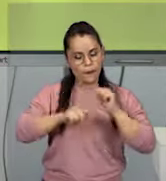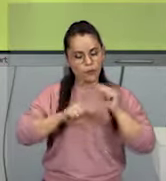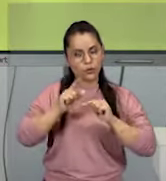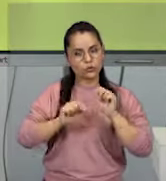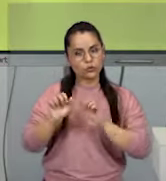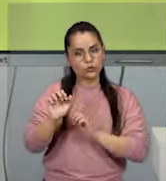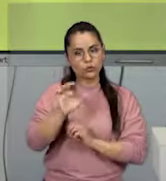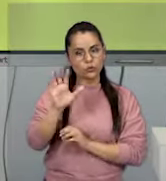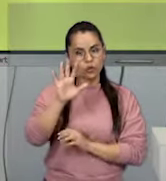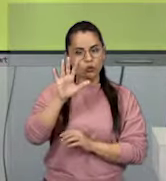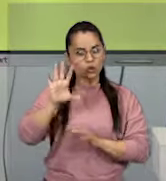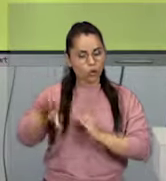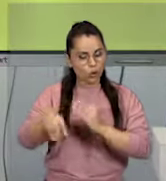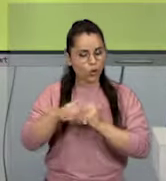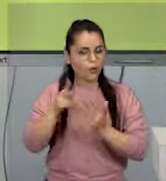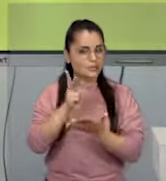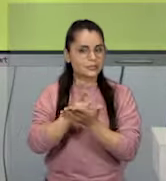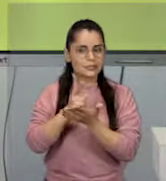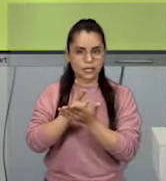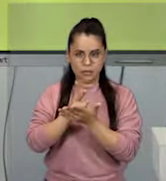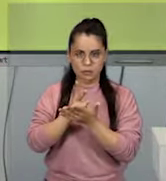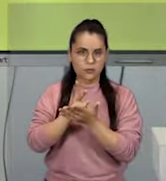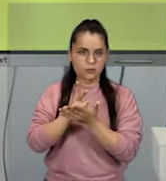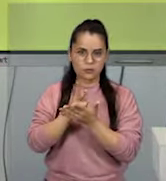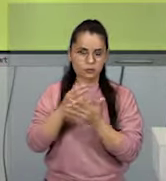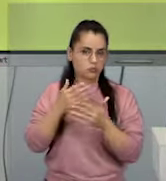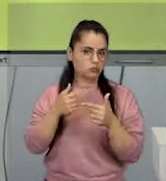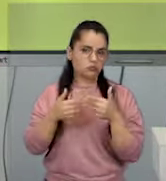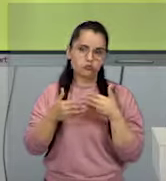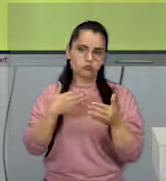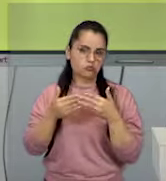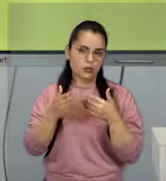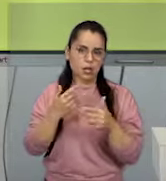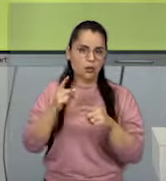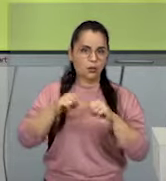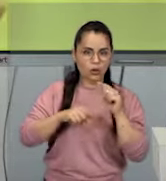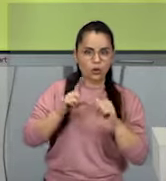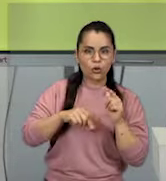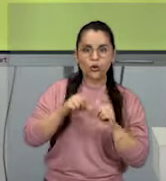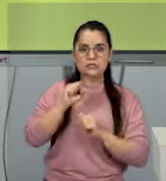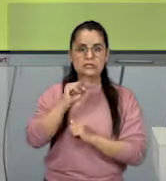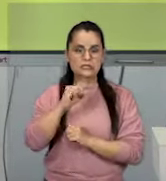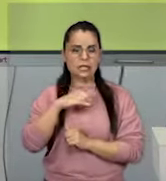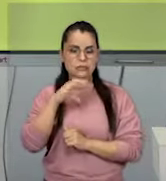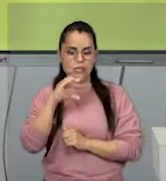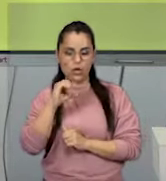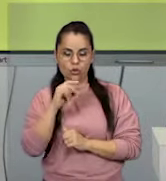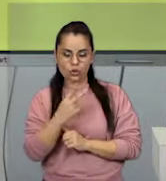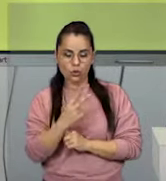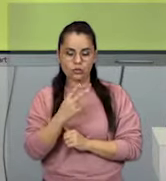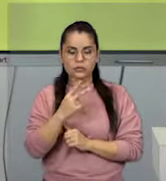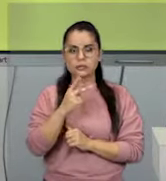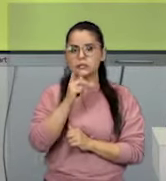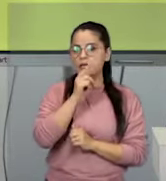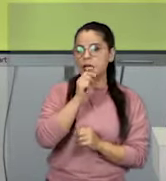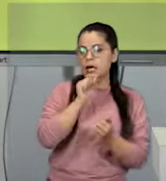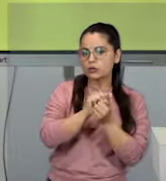sempre não interessa produto que vai sofrer combustão será que será o 2 e água tá